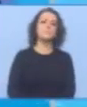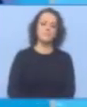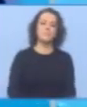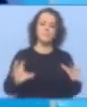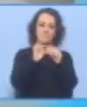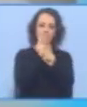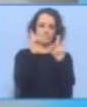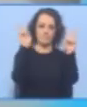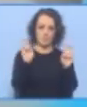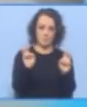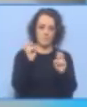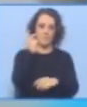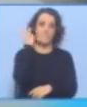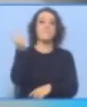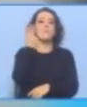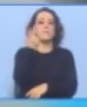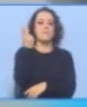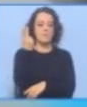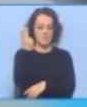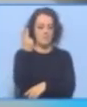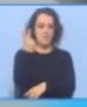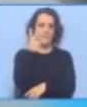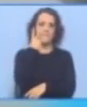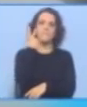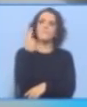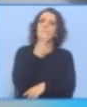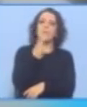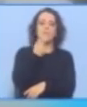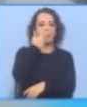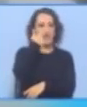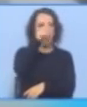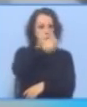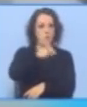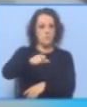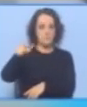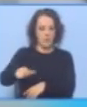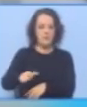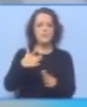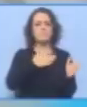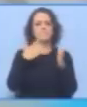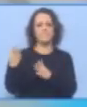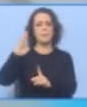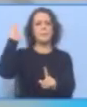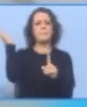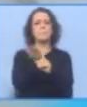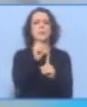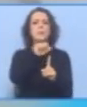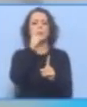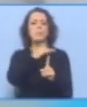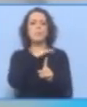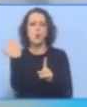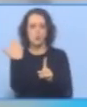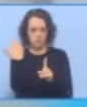esta temática da vida e da inviolabilidade da vida humana, falemos da pena de morte. Enfim, foi já